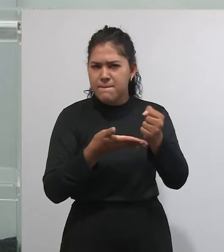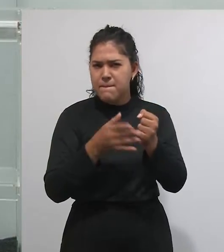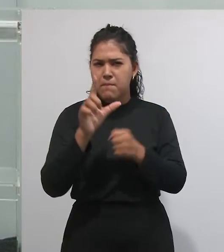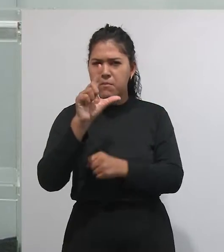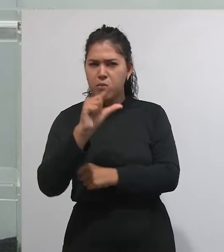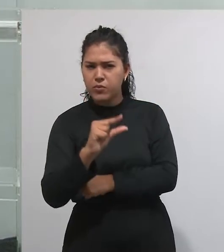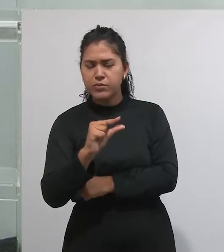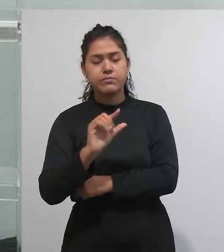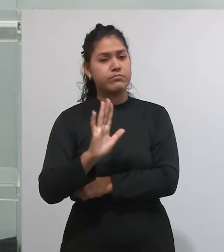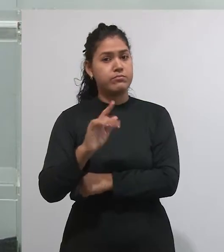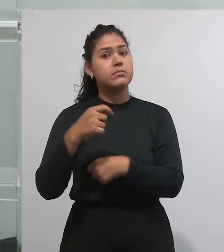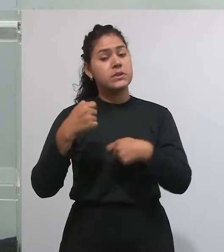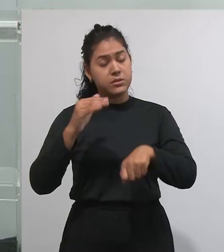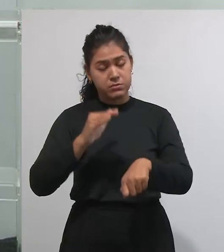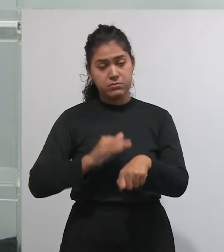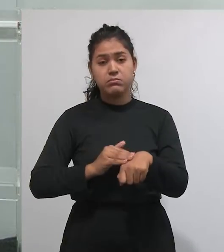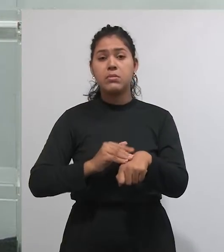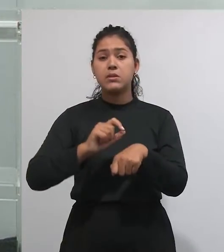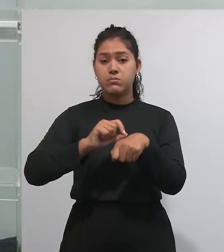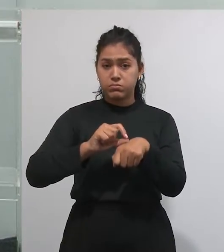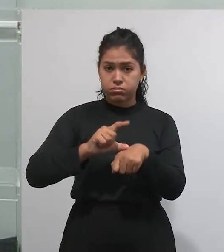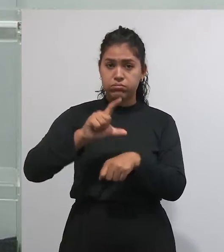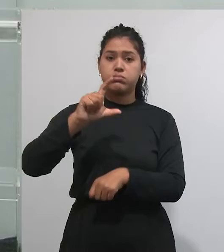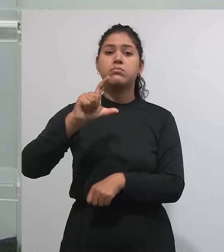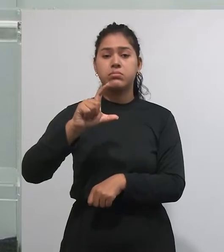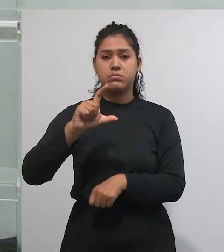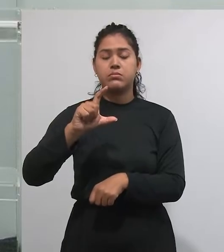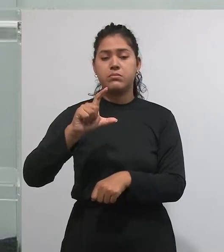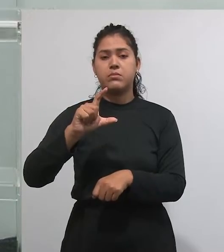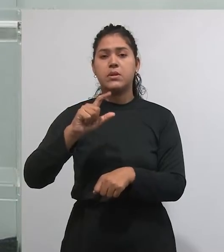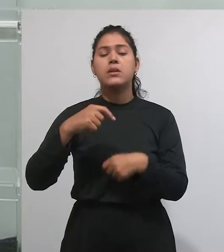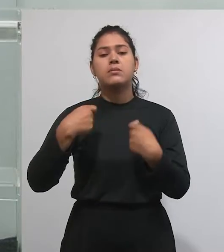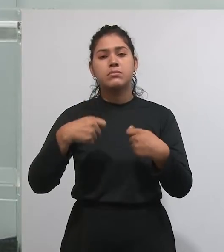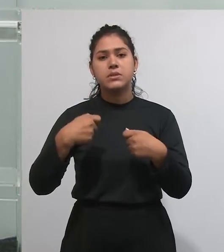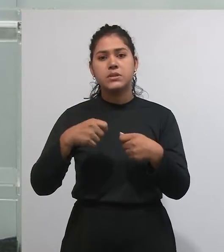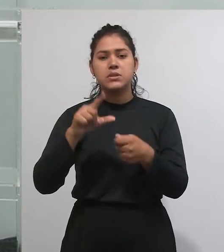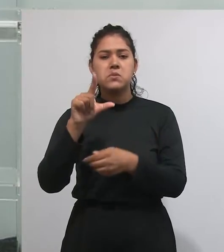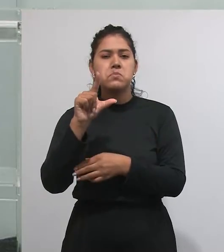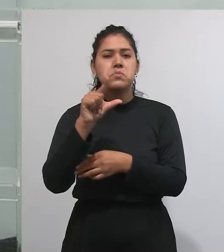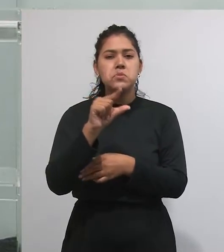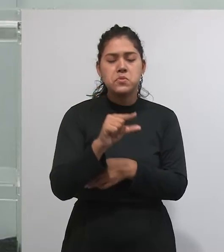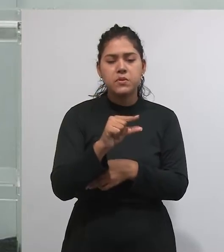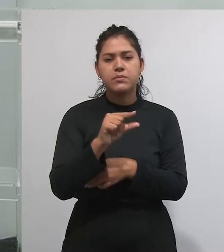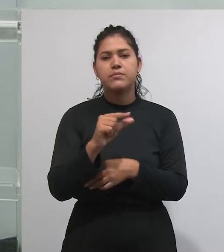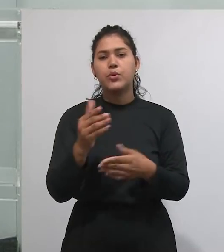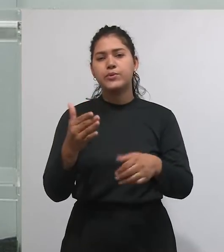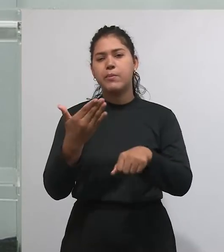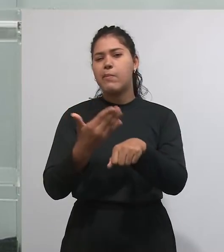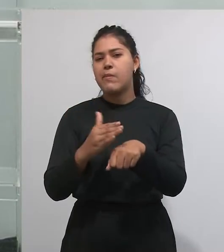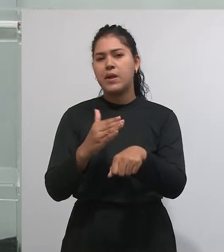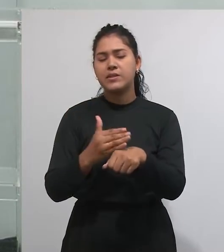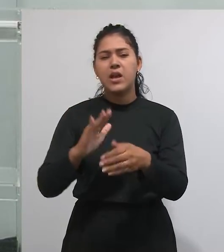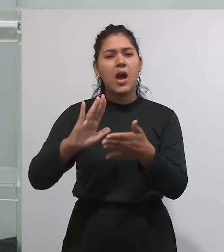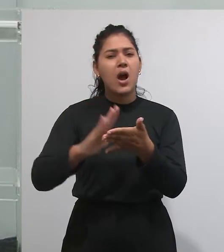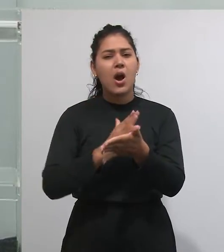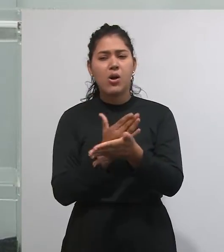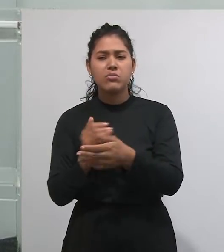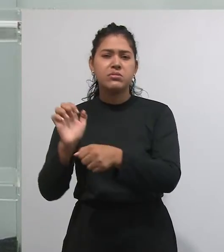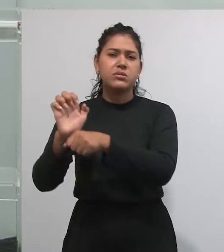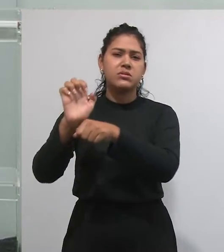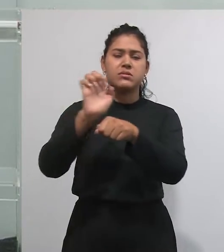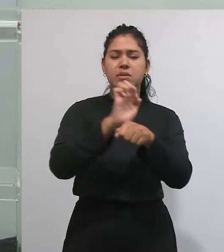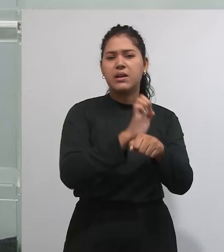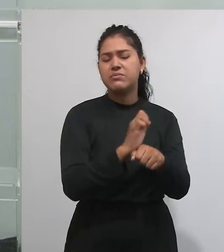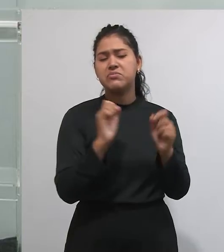isso. Pode ser investido mais, mas a prática nacional é de se investir apenas o mínimo. Raros estados